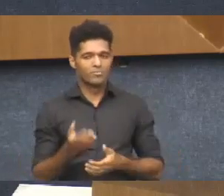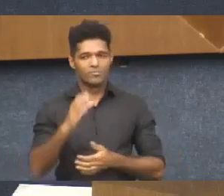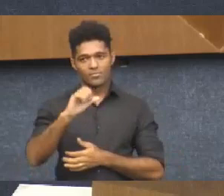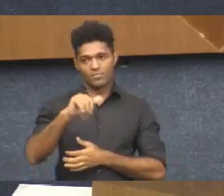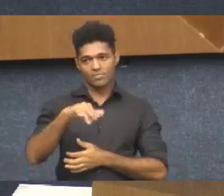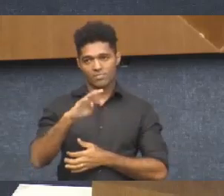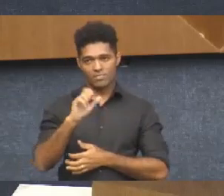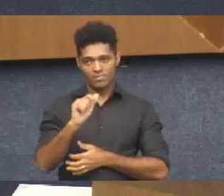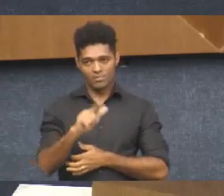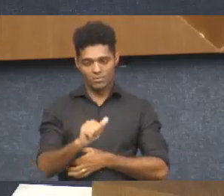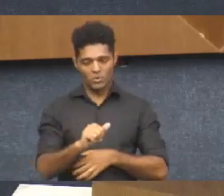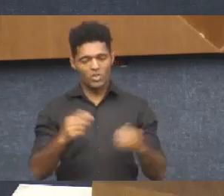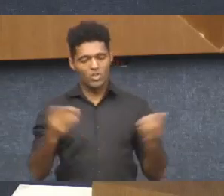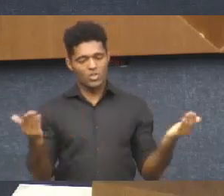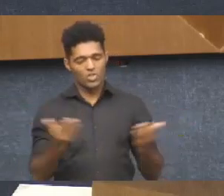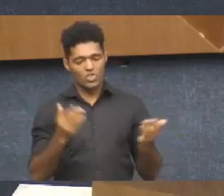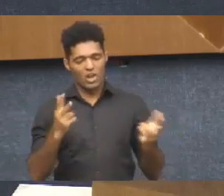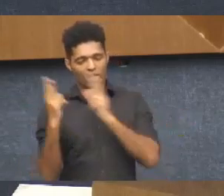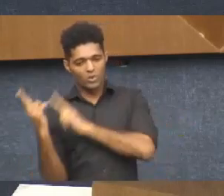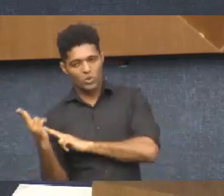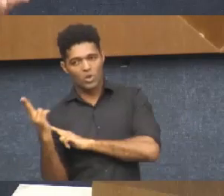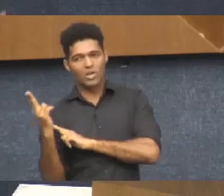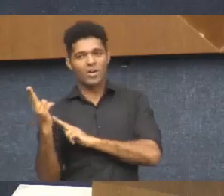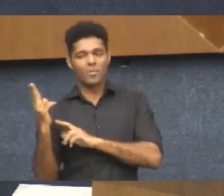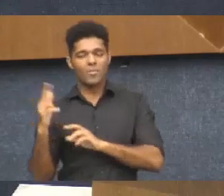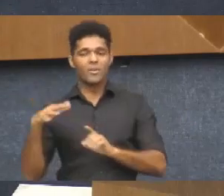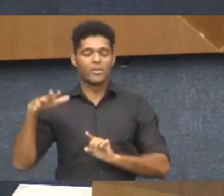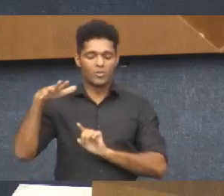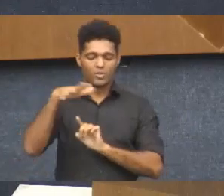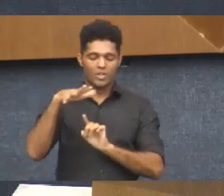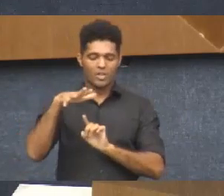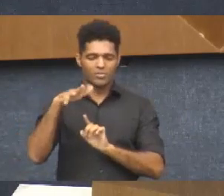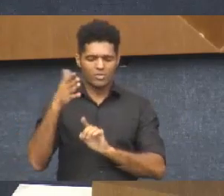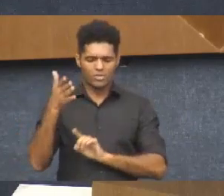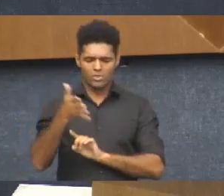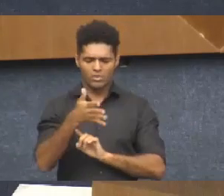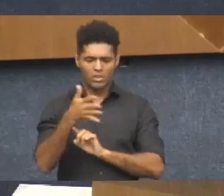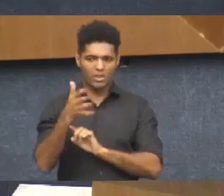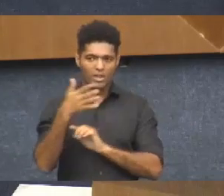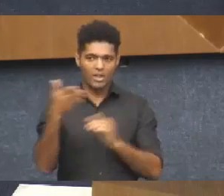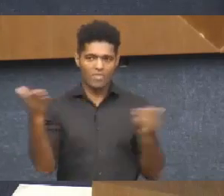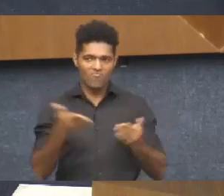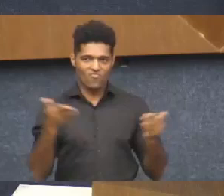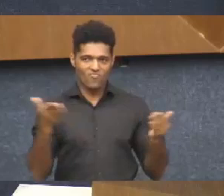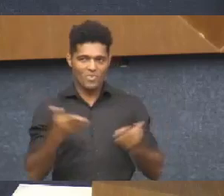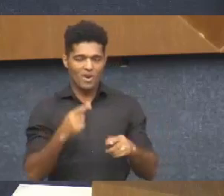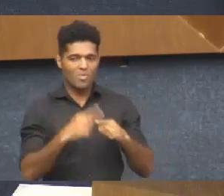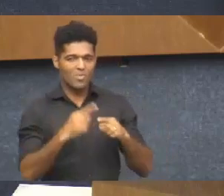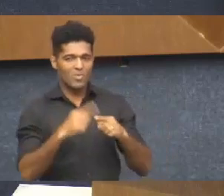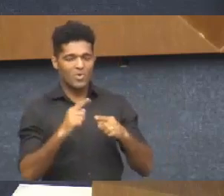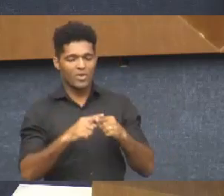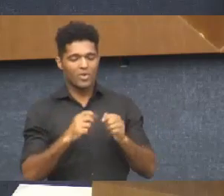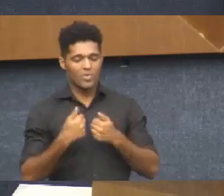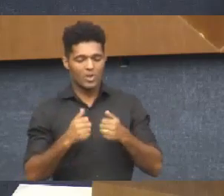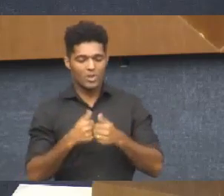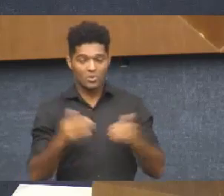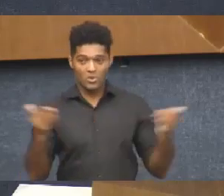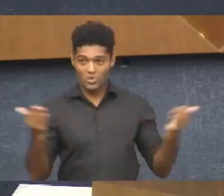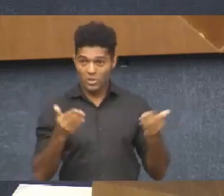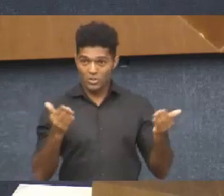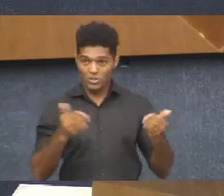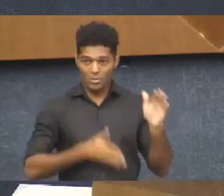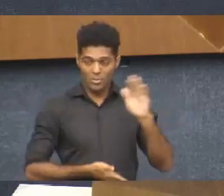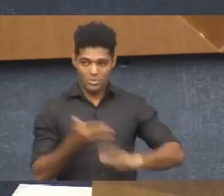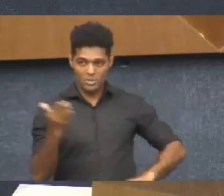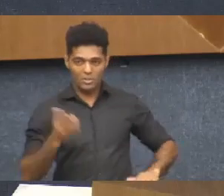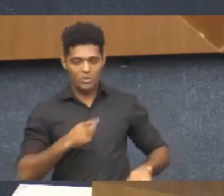de peru, já dormi na rodoviária várias vezes, porque o ônibus de Divinópolis já tinha passado, e eu tinha que esperar até 5 horas da manhã para pegar o outro. Já fui para